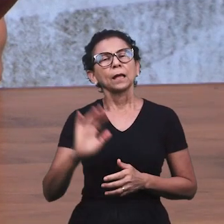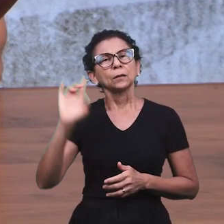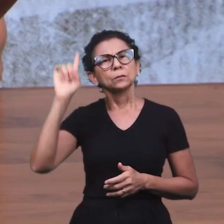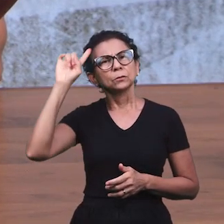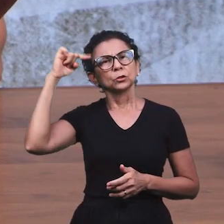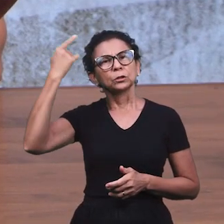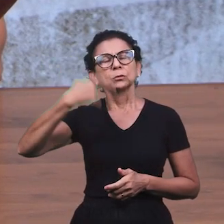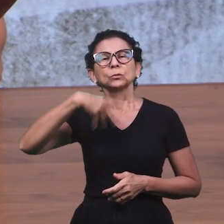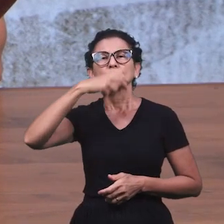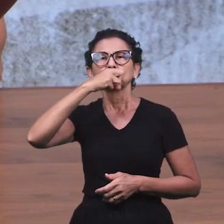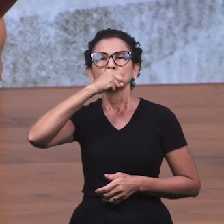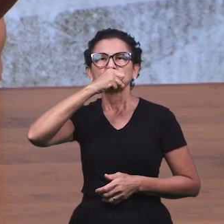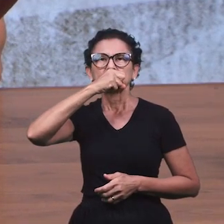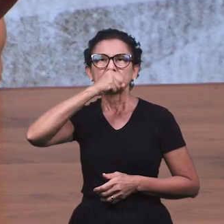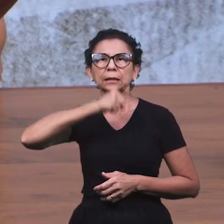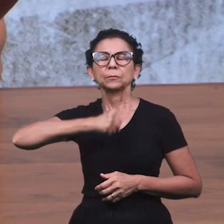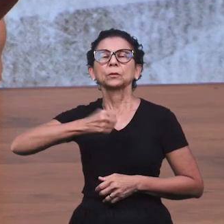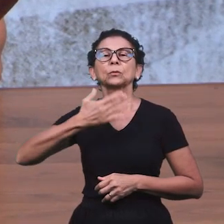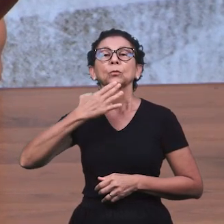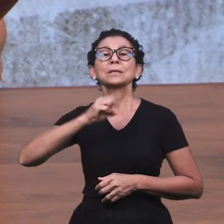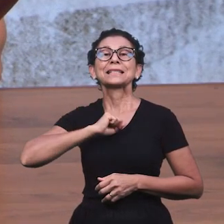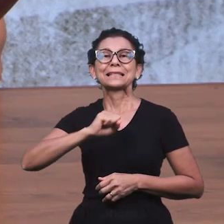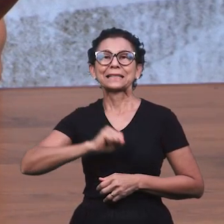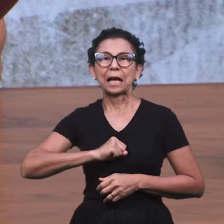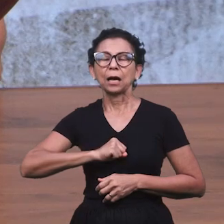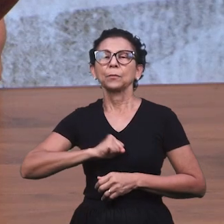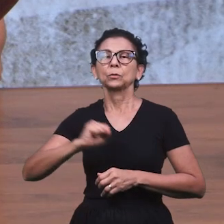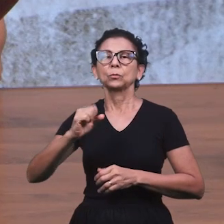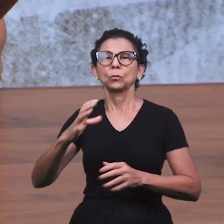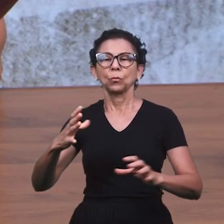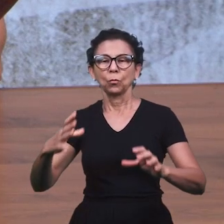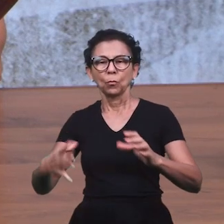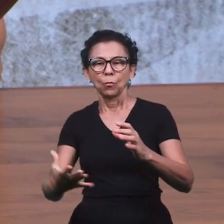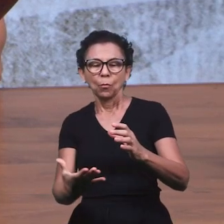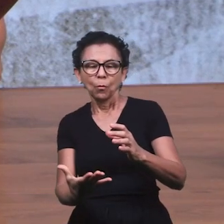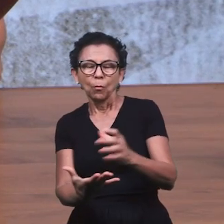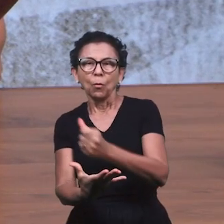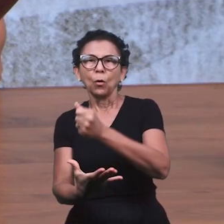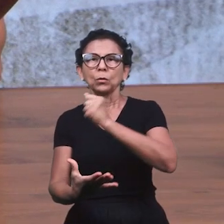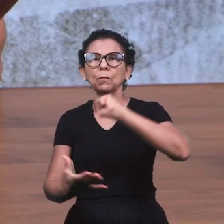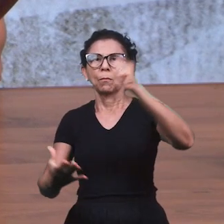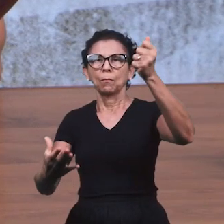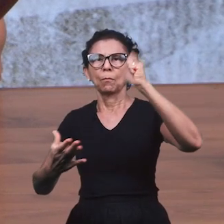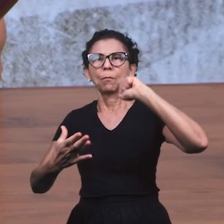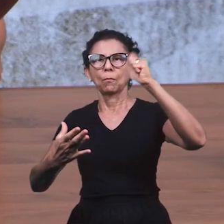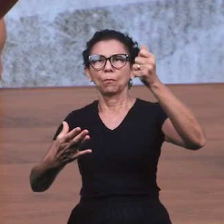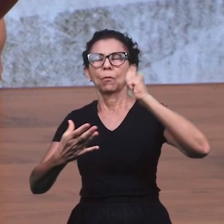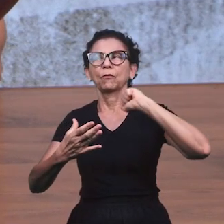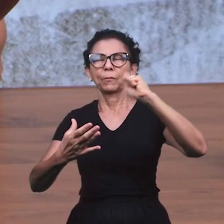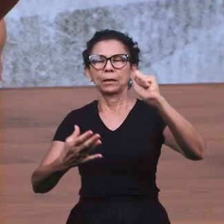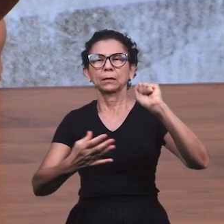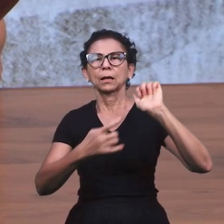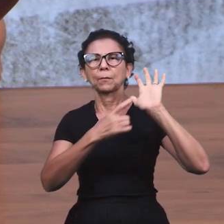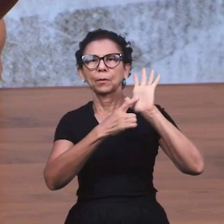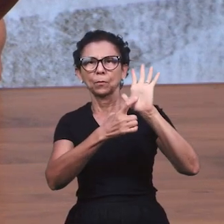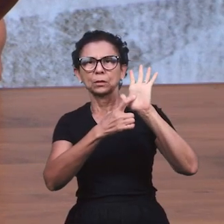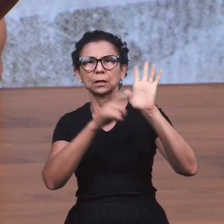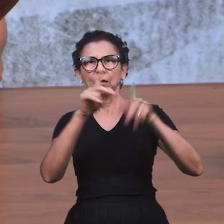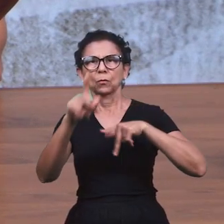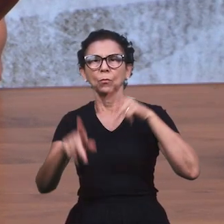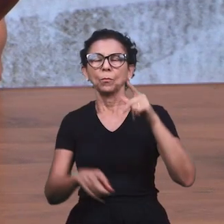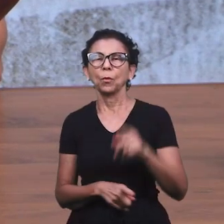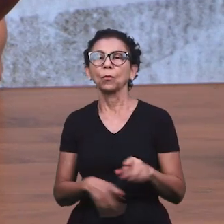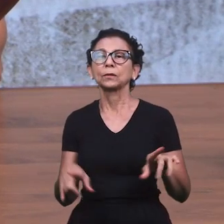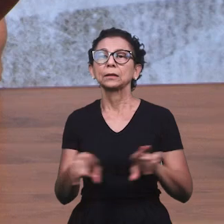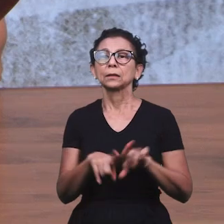o moverá o sacerdote. E no dia em que moverdes o molho, preparareis um cordeiro